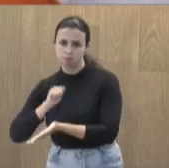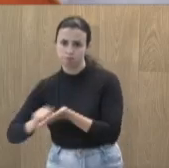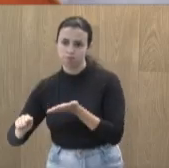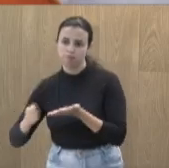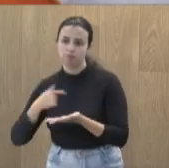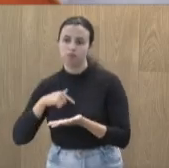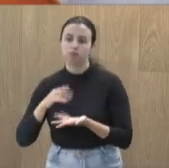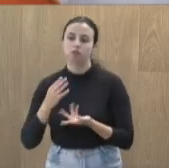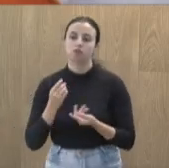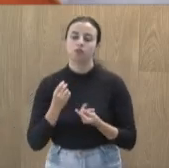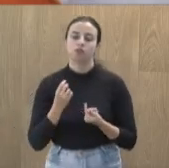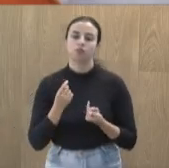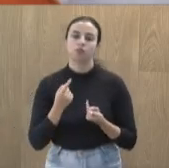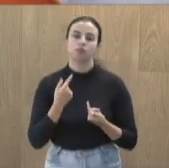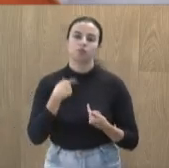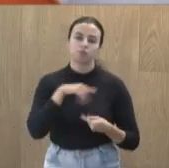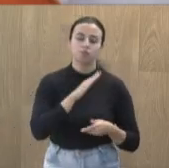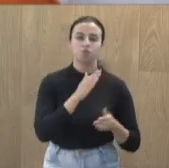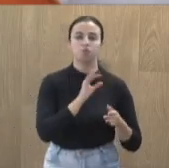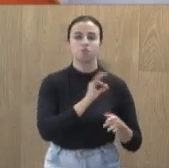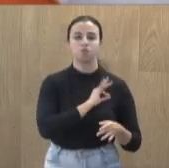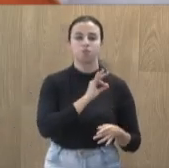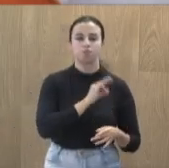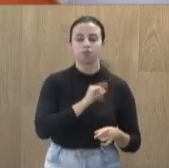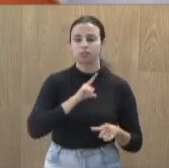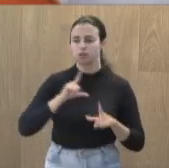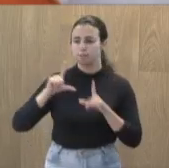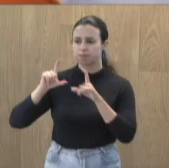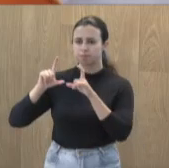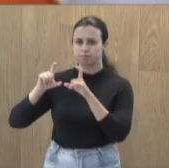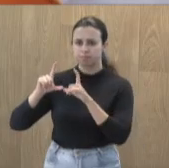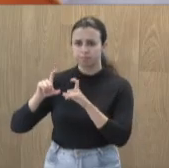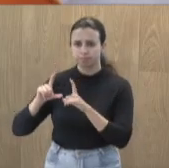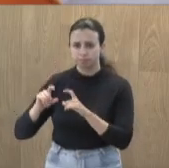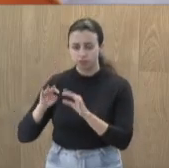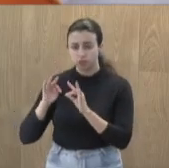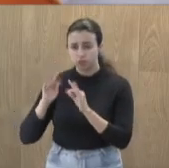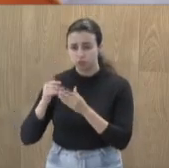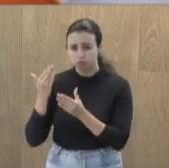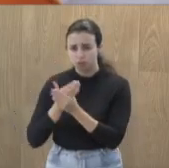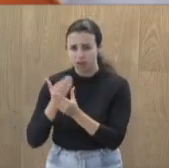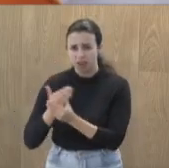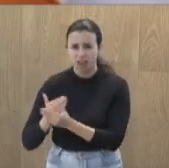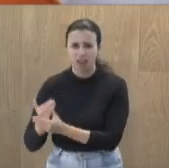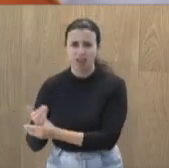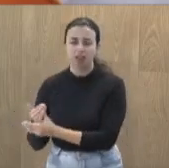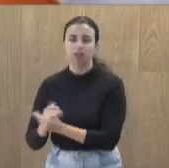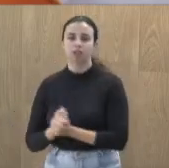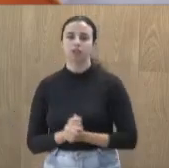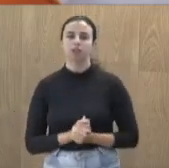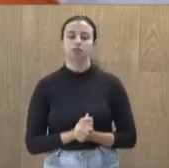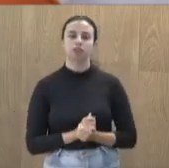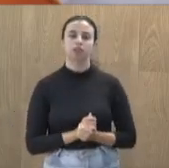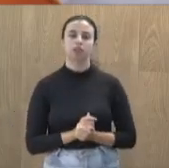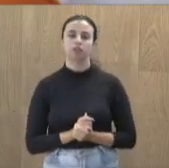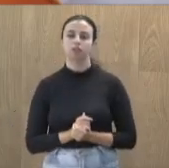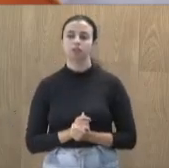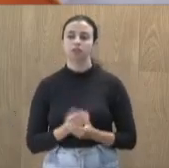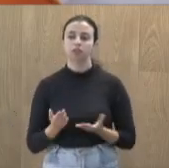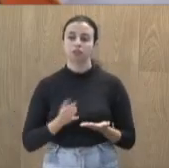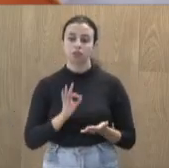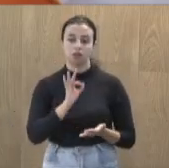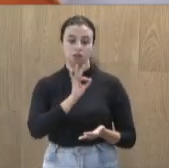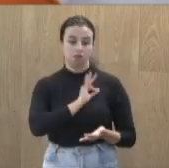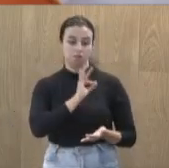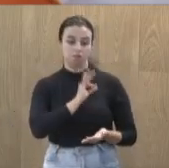fiz a ocorrência, tinha printado tudo antes, tinha salvo o áudio e está na mão da Polícia